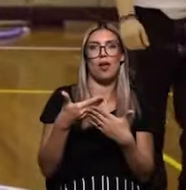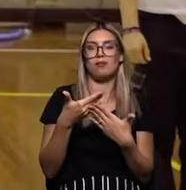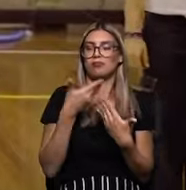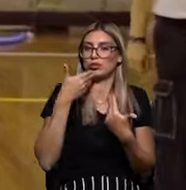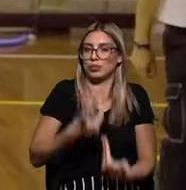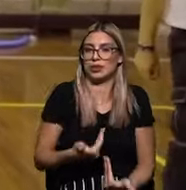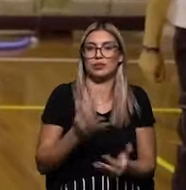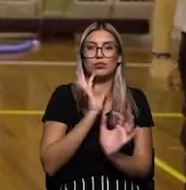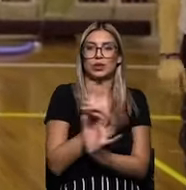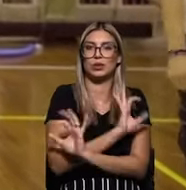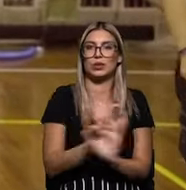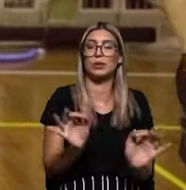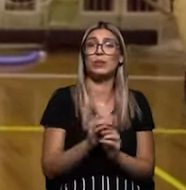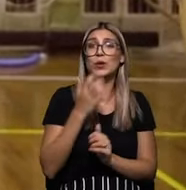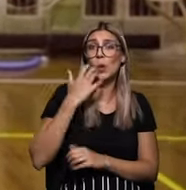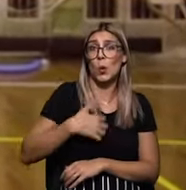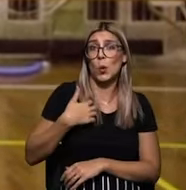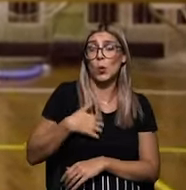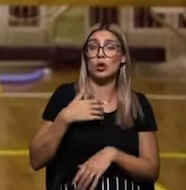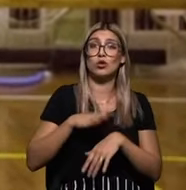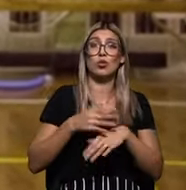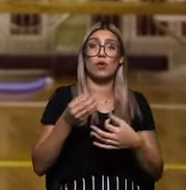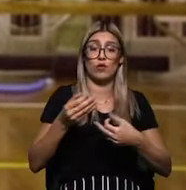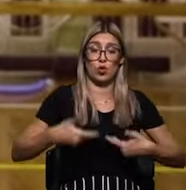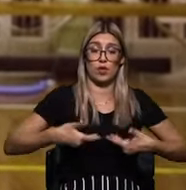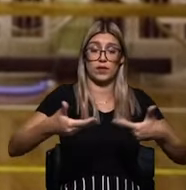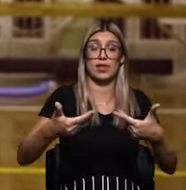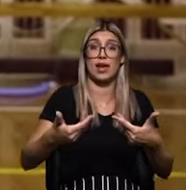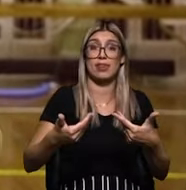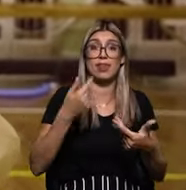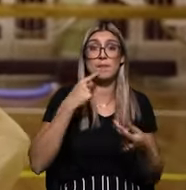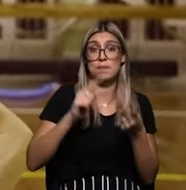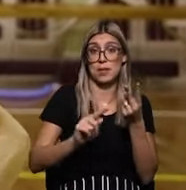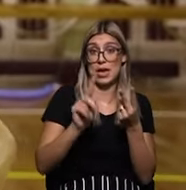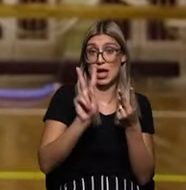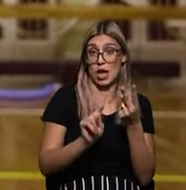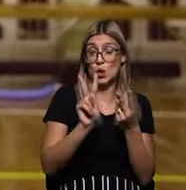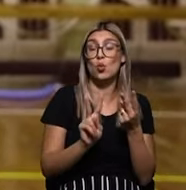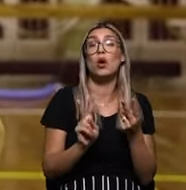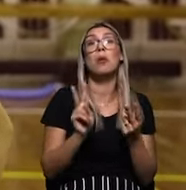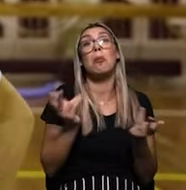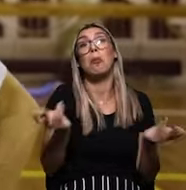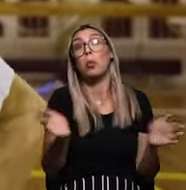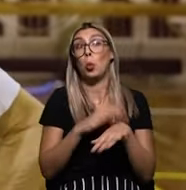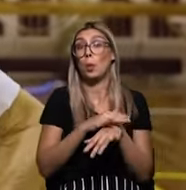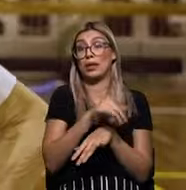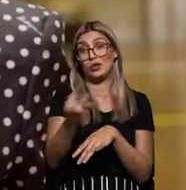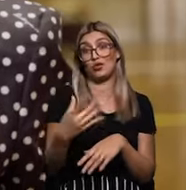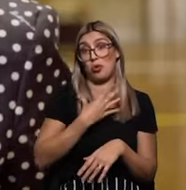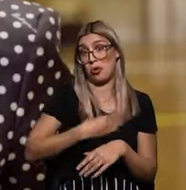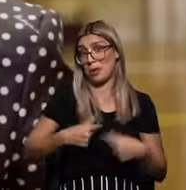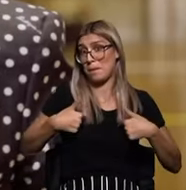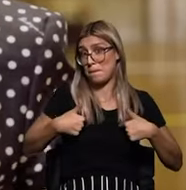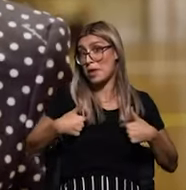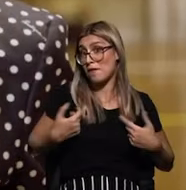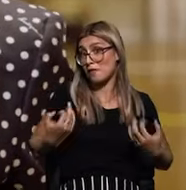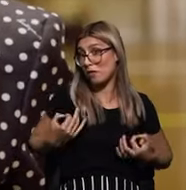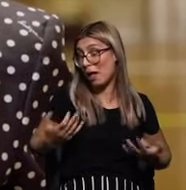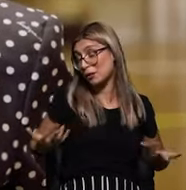Fiquei muito orgulhosa porque, quer dizer, ser convidada a segunda vez é porque, de facto, até gostaram de mim da primeira vez.